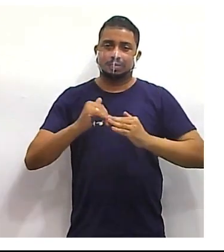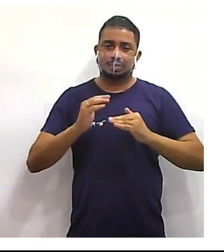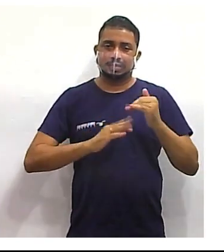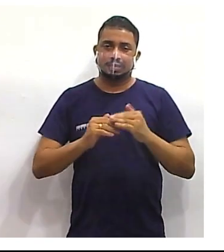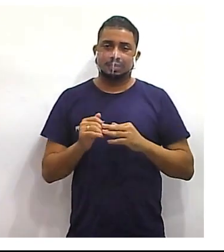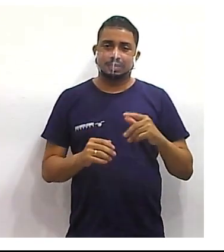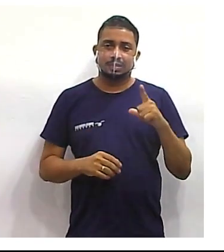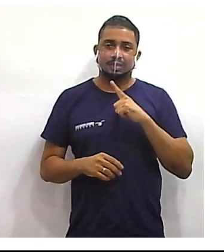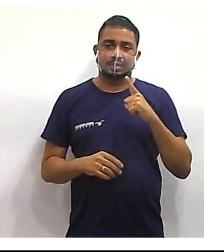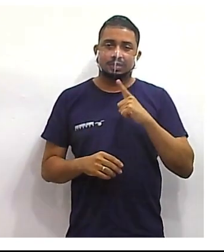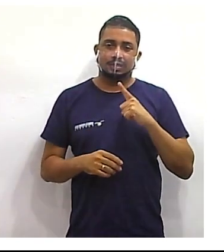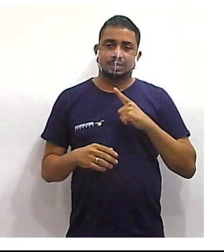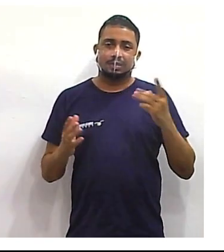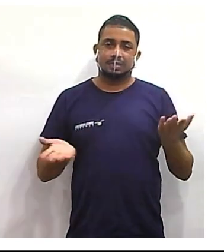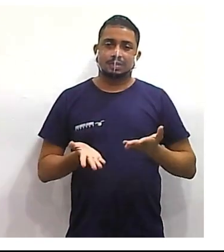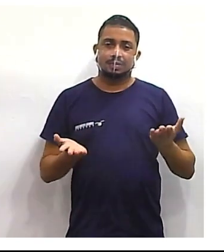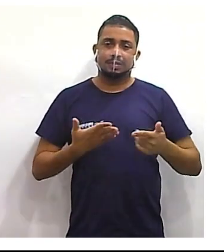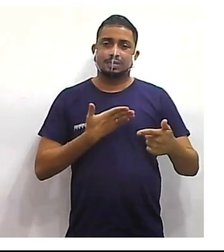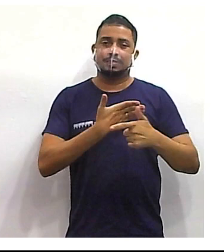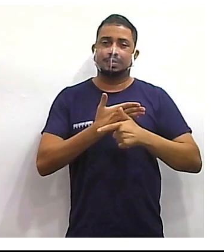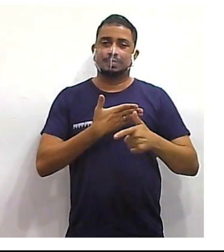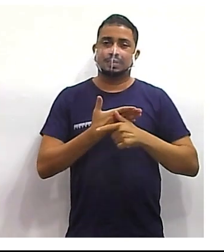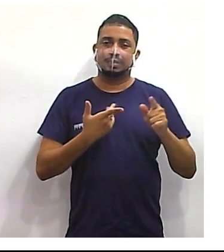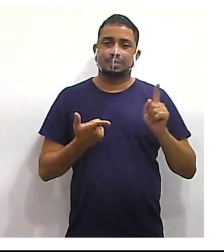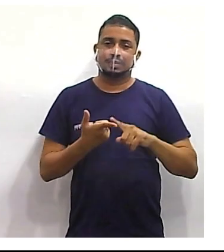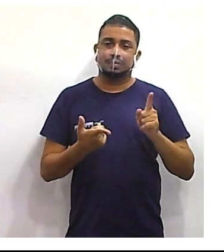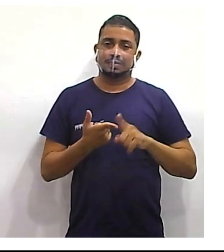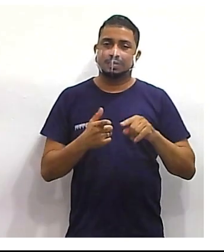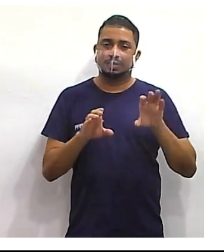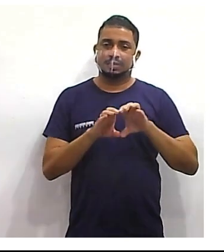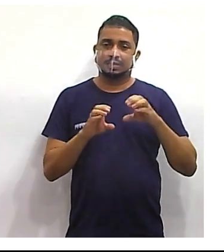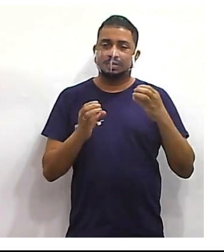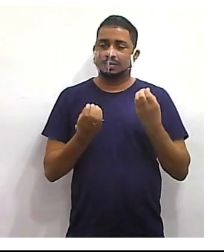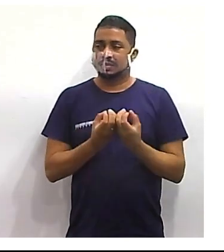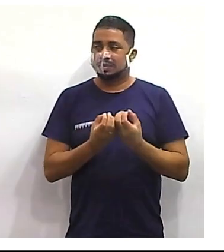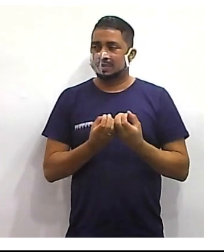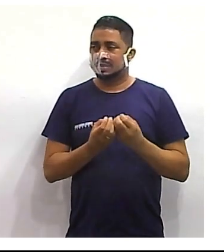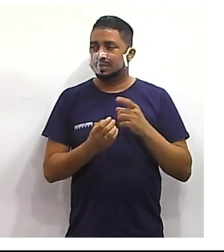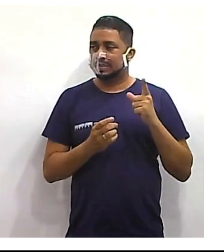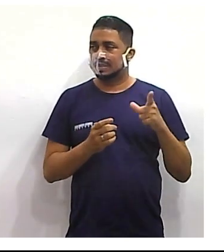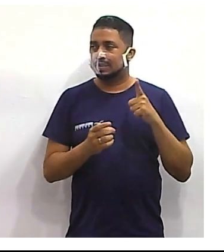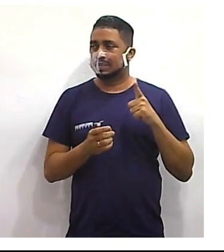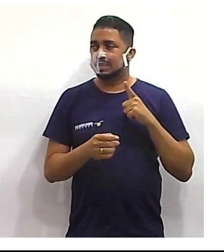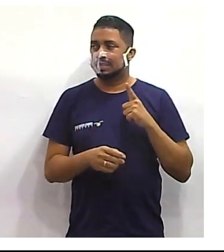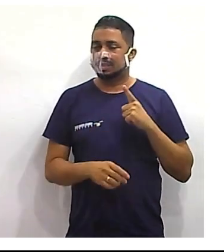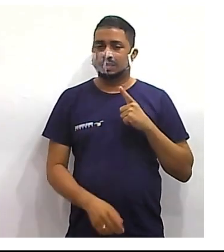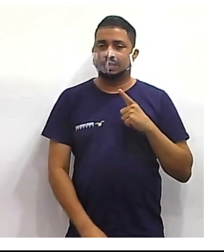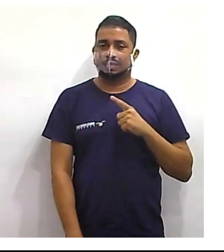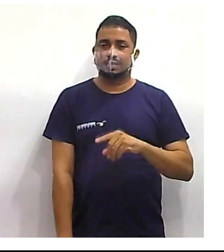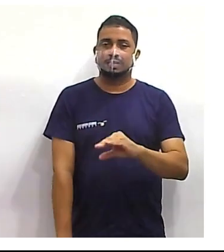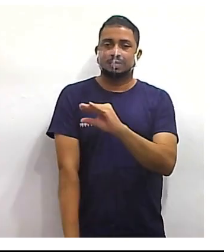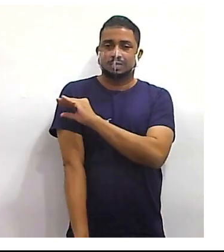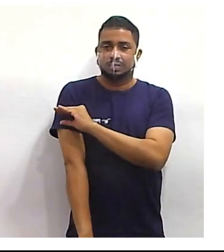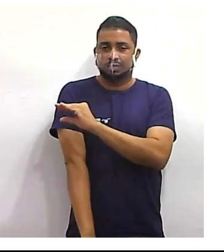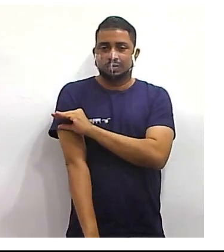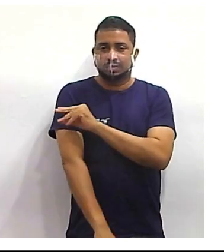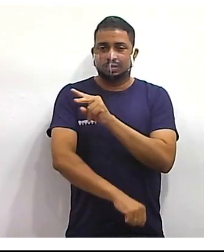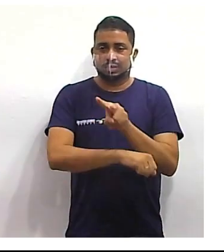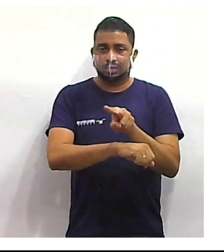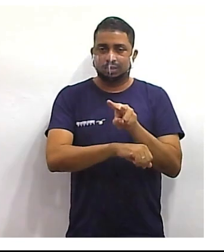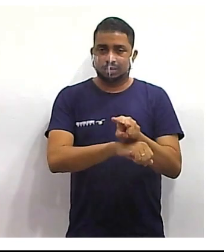tem agora o papel também da comunidade nessa fiscalização,